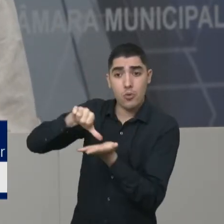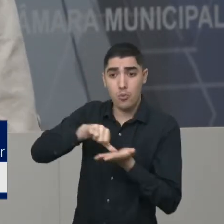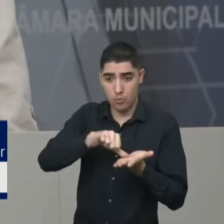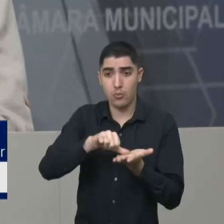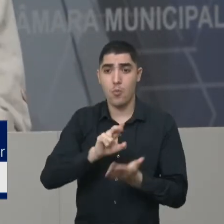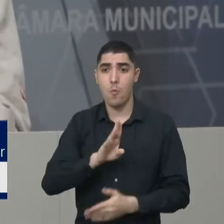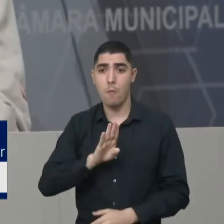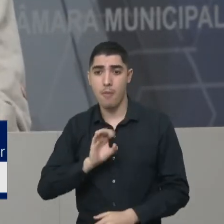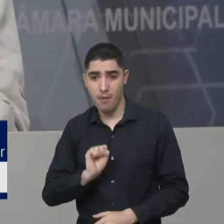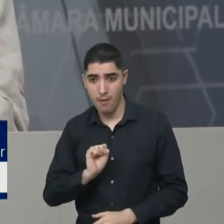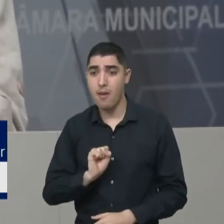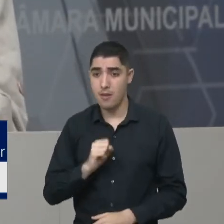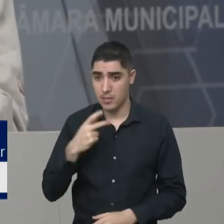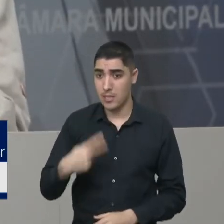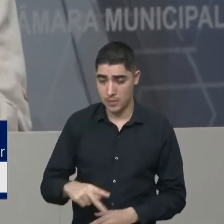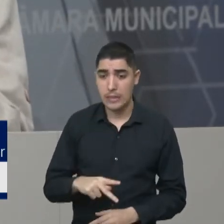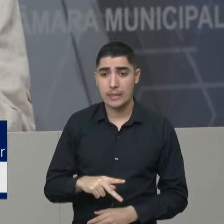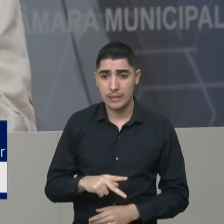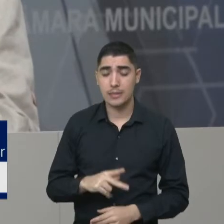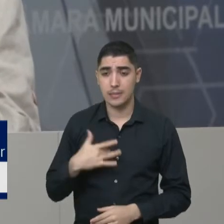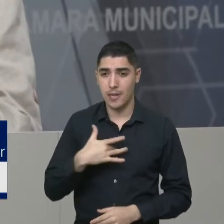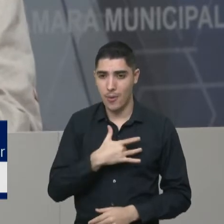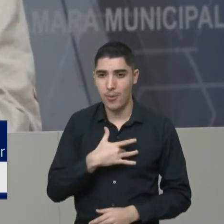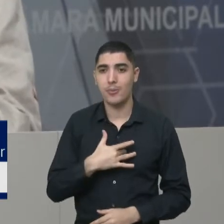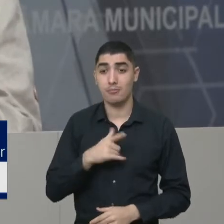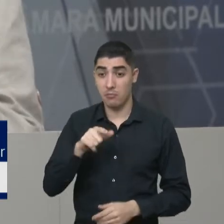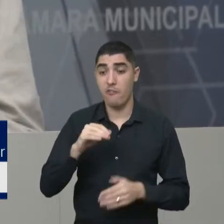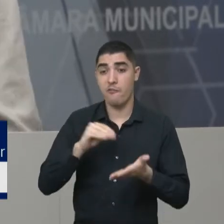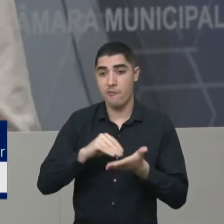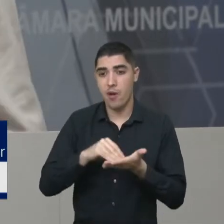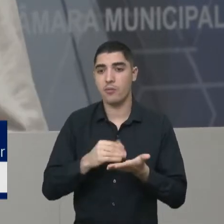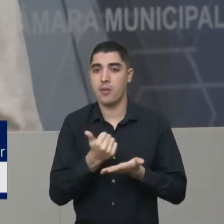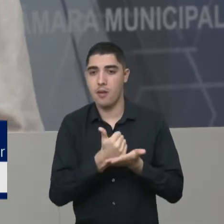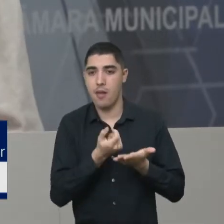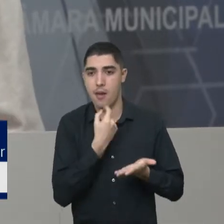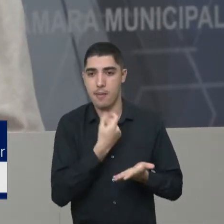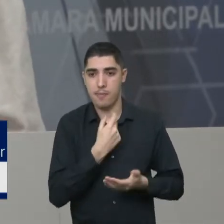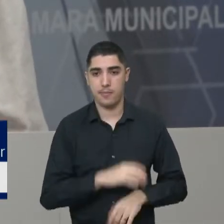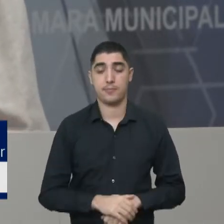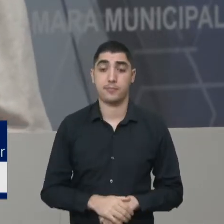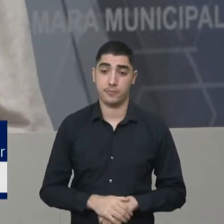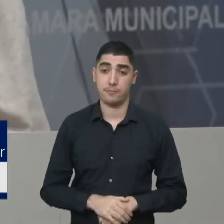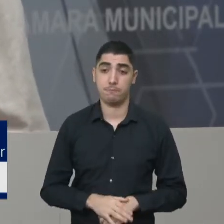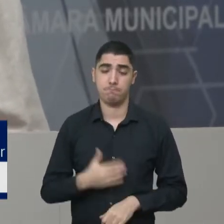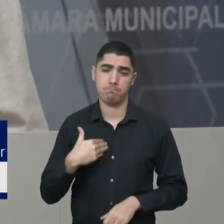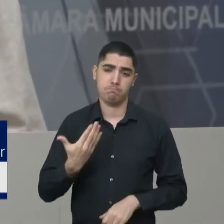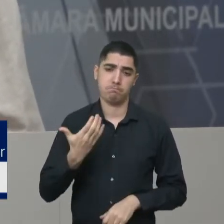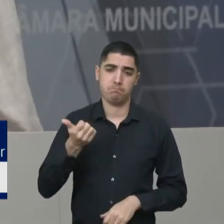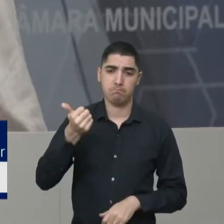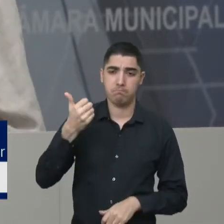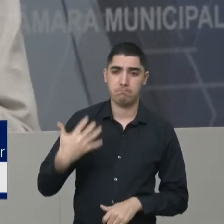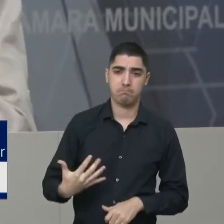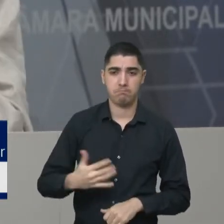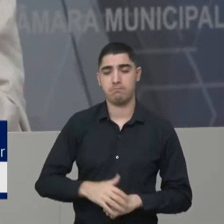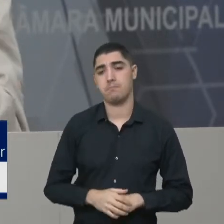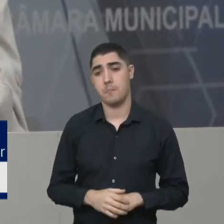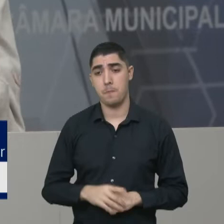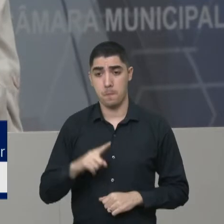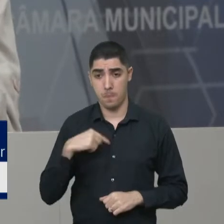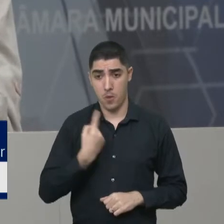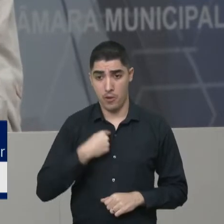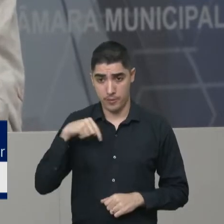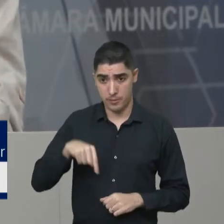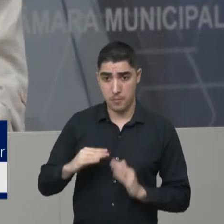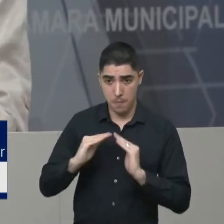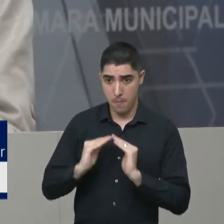sofrendo por muitas faltas de medicamento. Queria também falar que nós estamos aqui dentro de São José dos